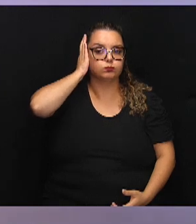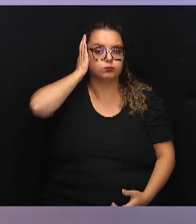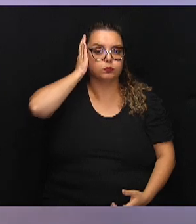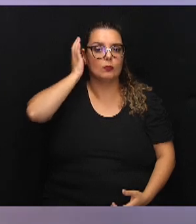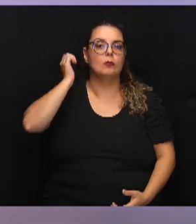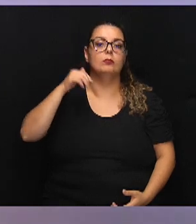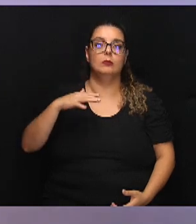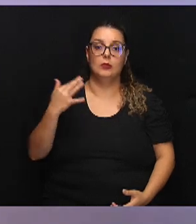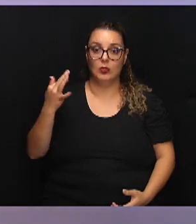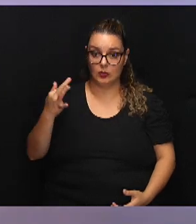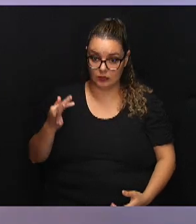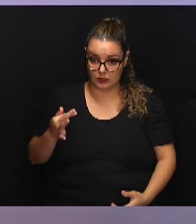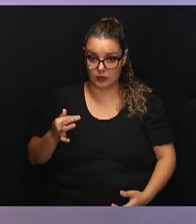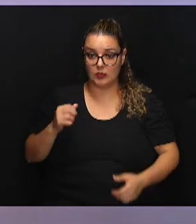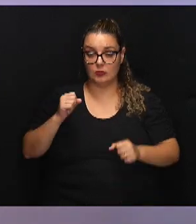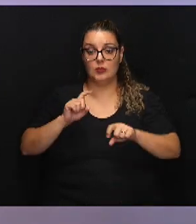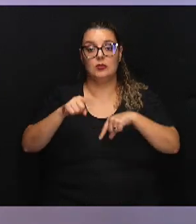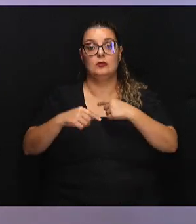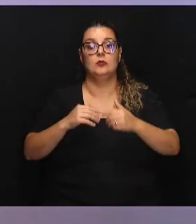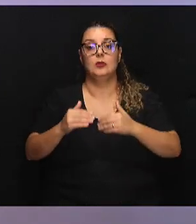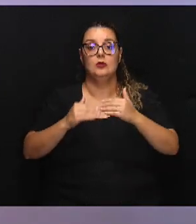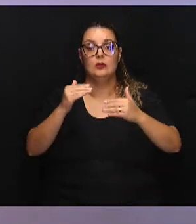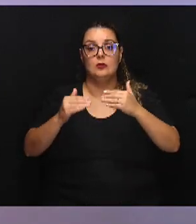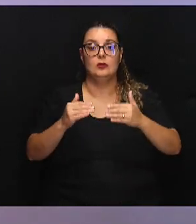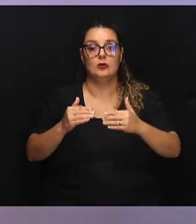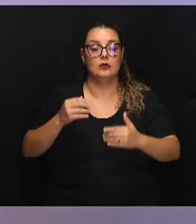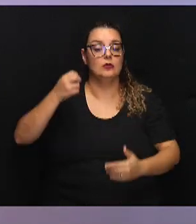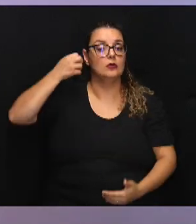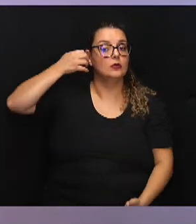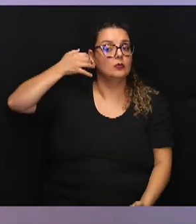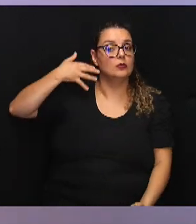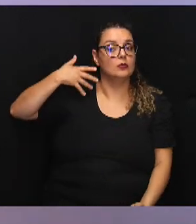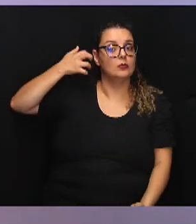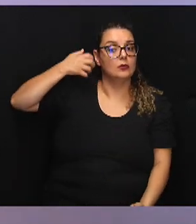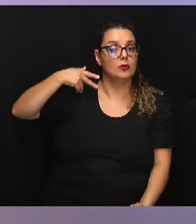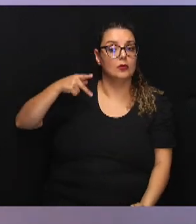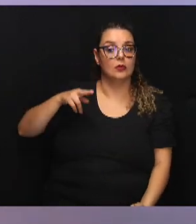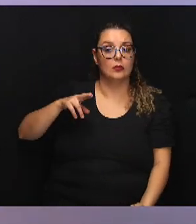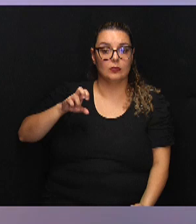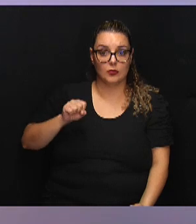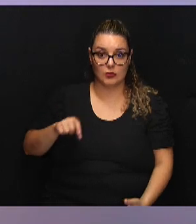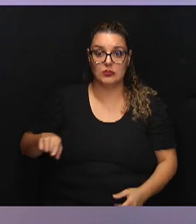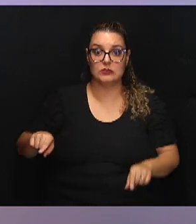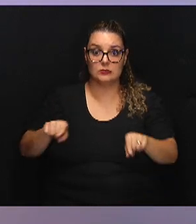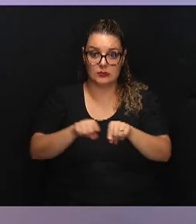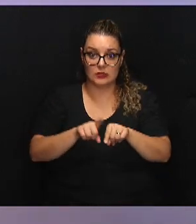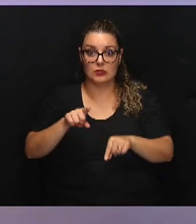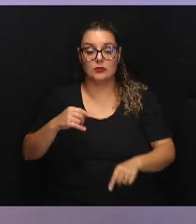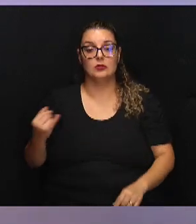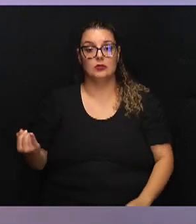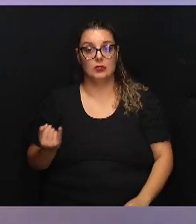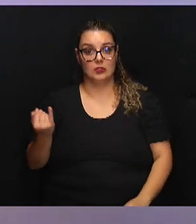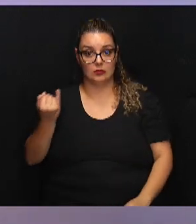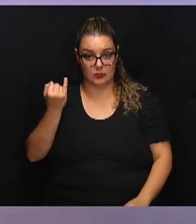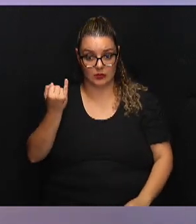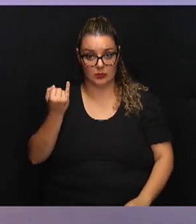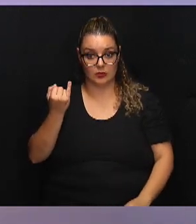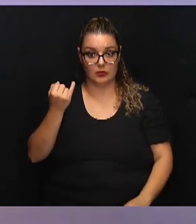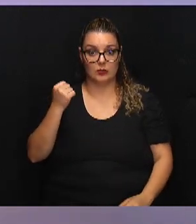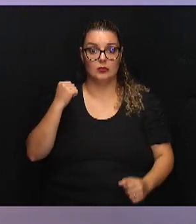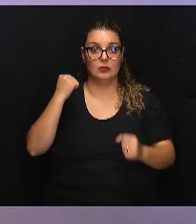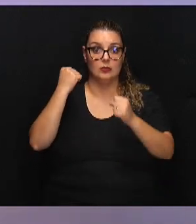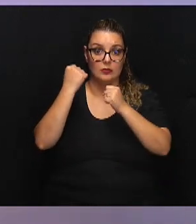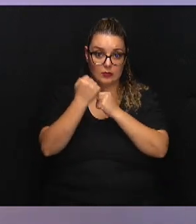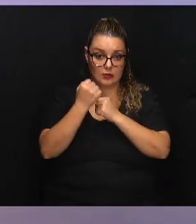dor. Pode depois evoluir e começar a vazar pus do ouvido também. O que é muito importante é proteger